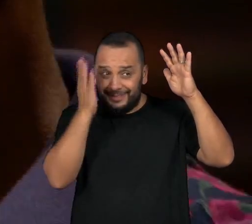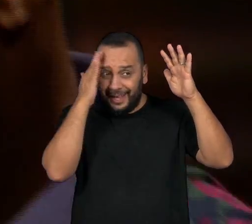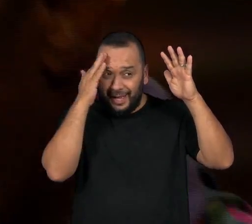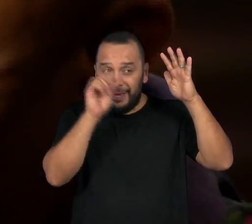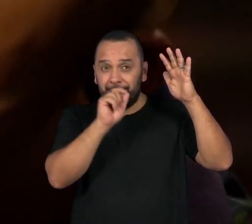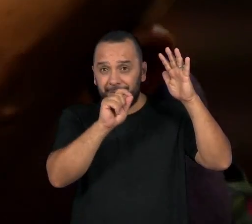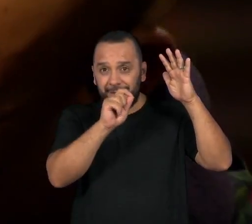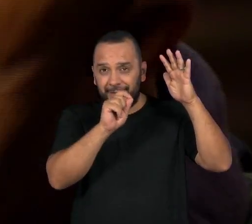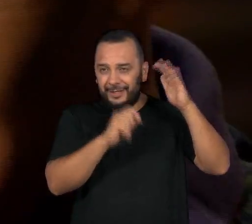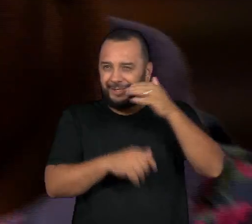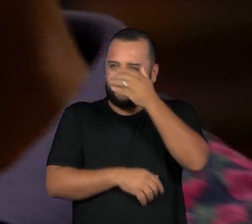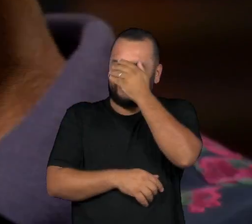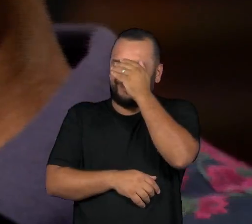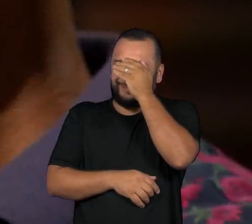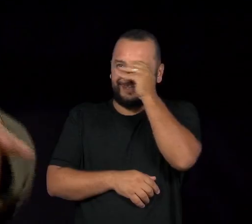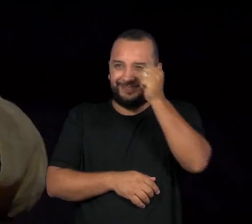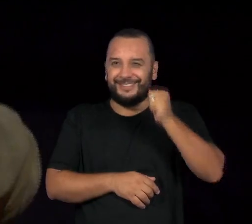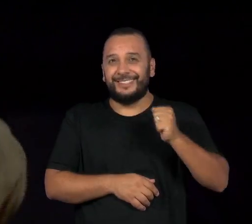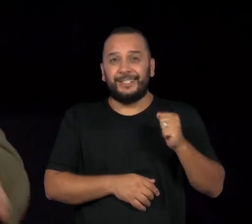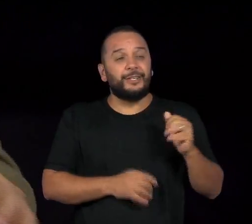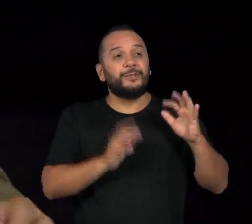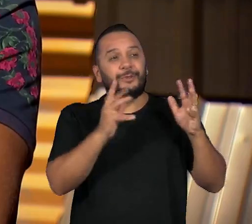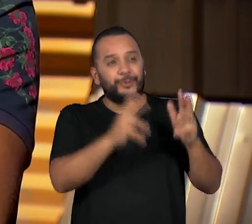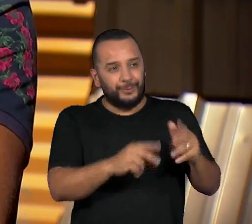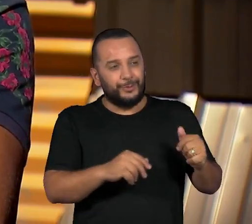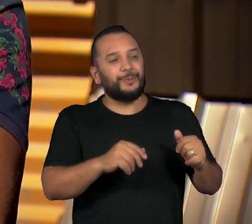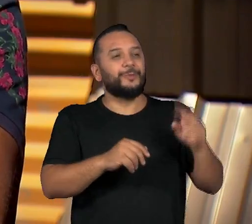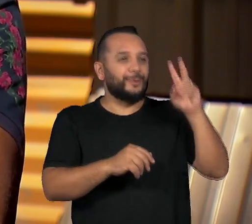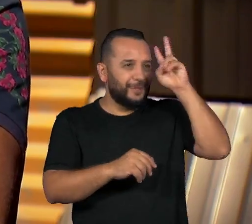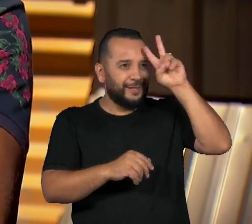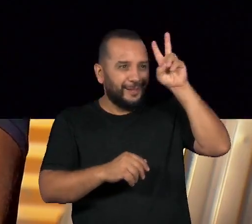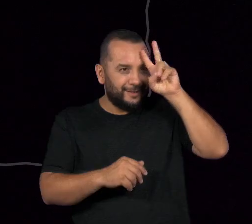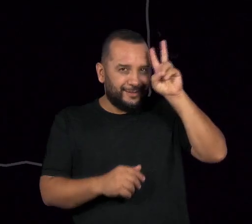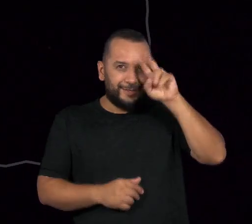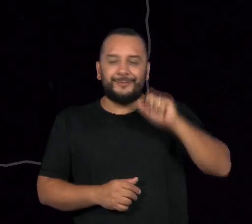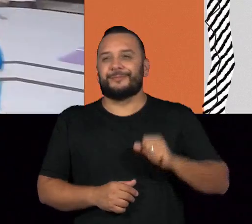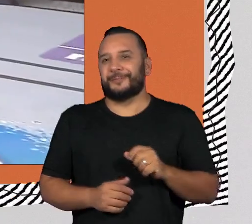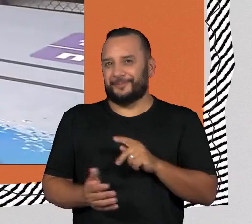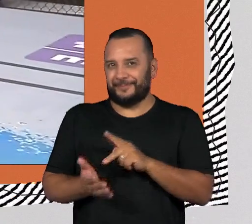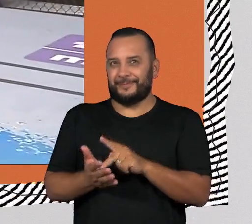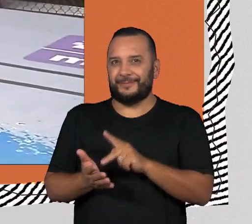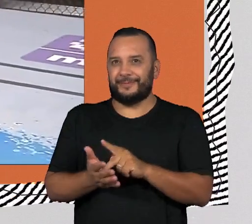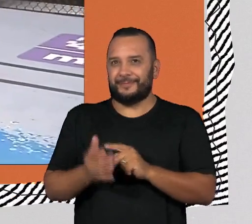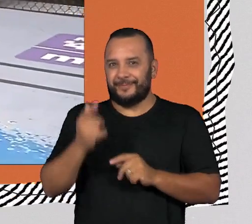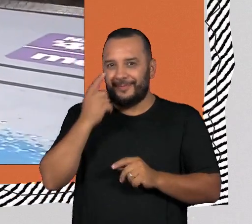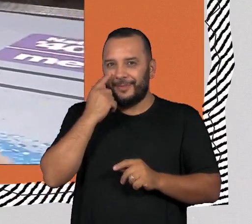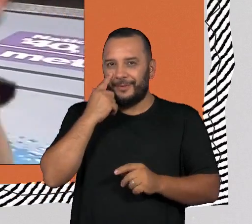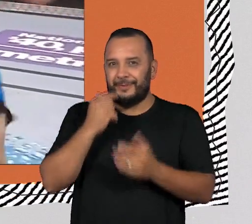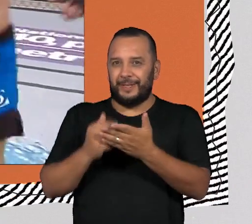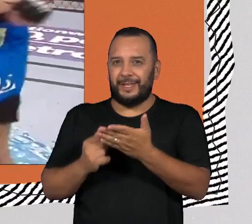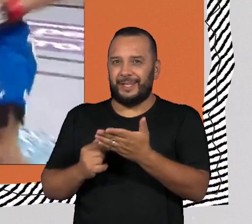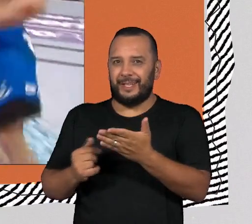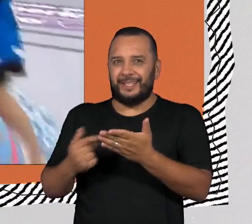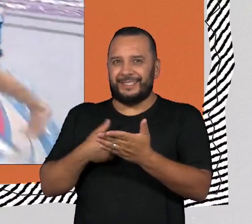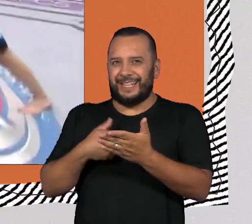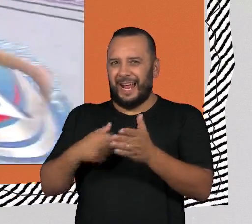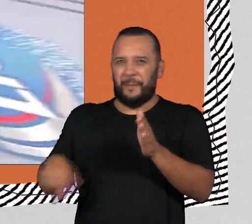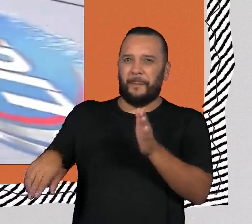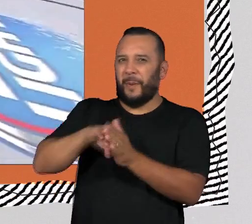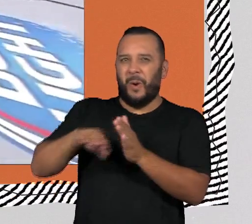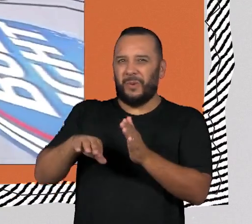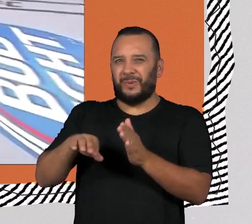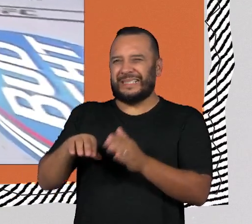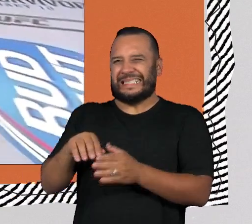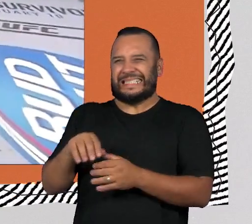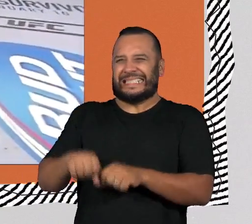falando. Ai, meu Deus. Todo mundo tem uma imagem. Eu tenho a minha. Leva um chute duro, mas se defendeu bem. E